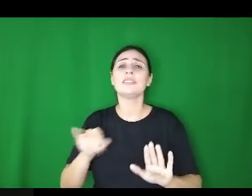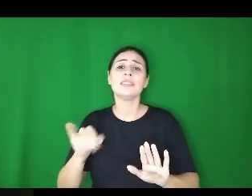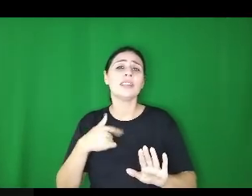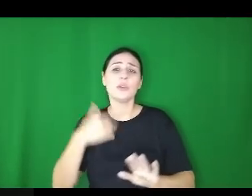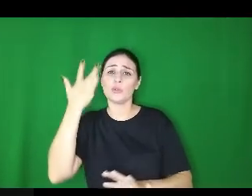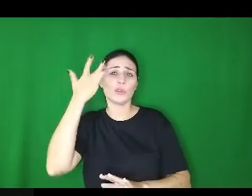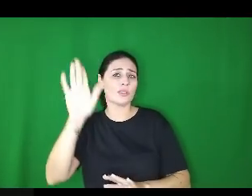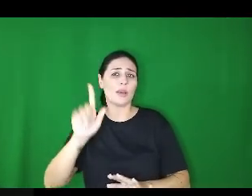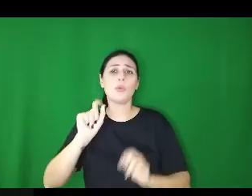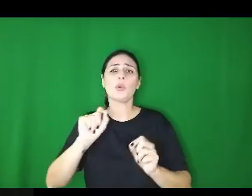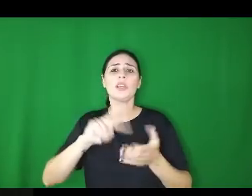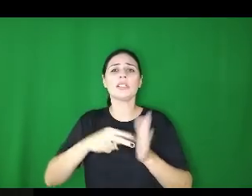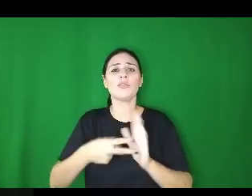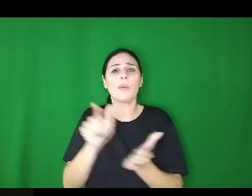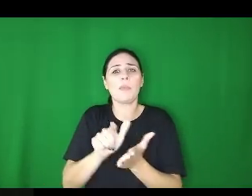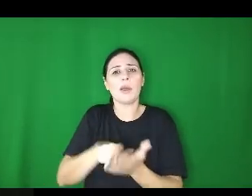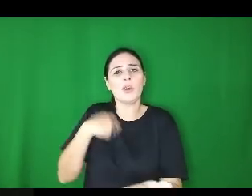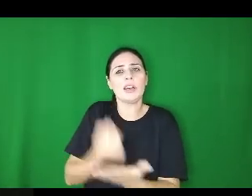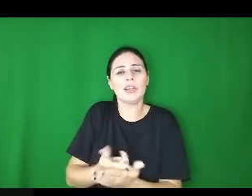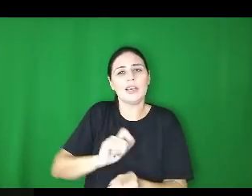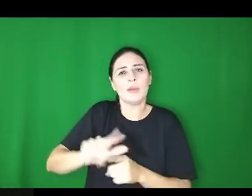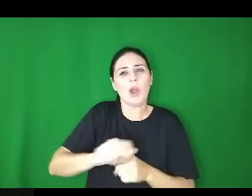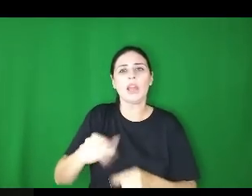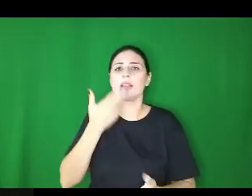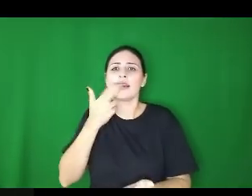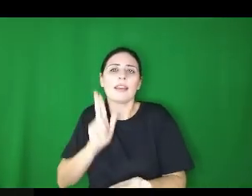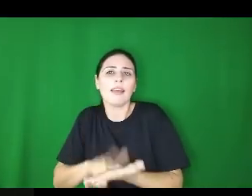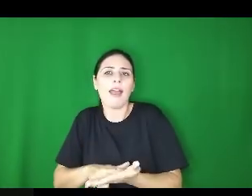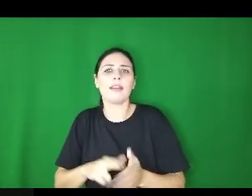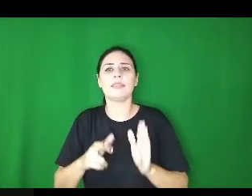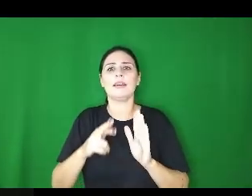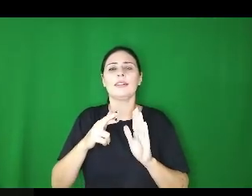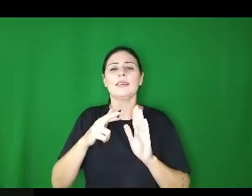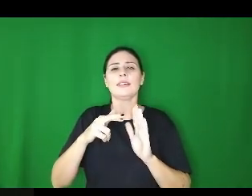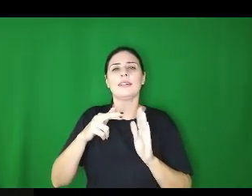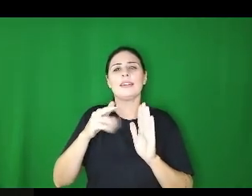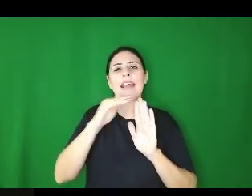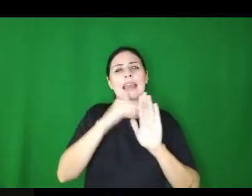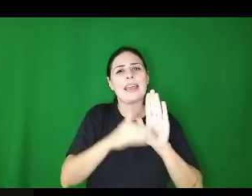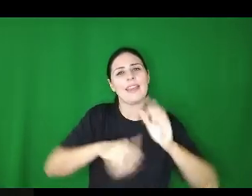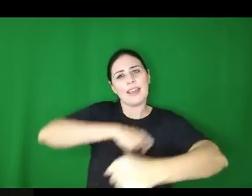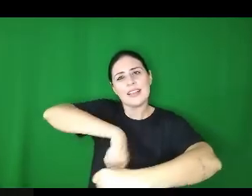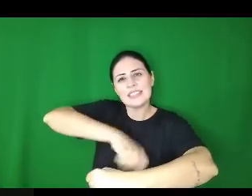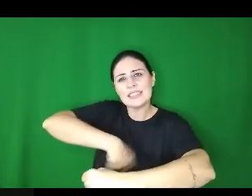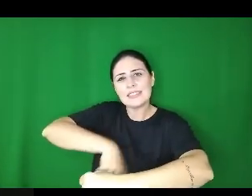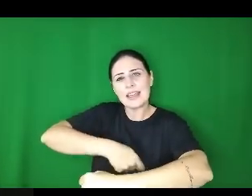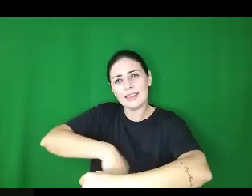mas ele vai ter esse conteúdo também ao estudar a história do Paraná, estudar a história do Brasil, e estudar a